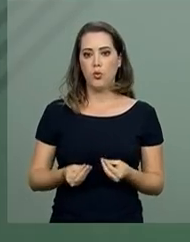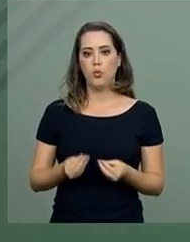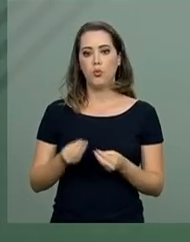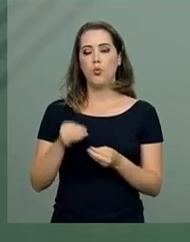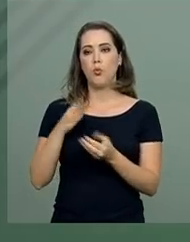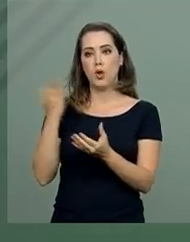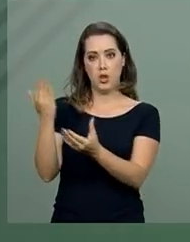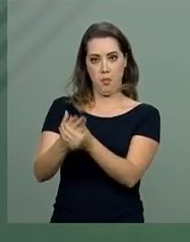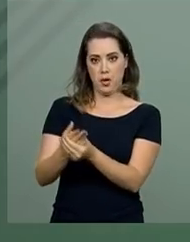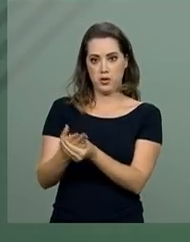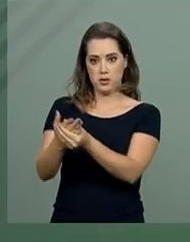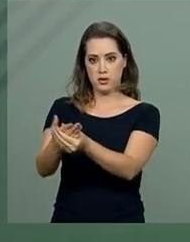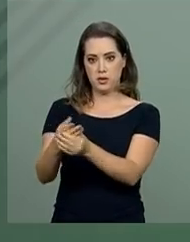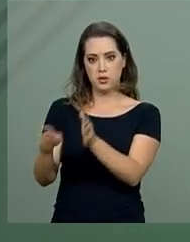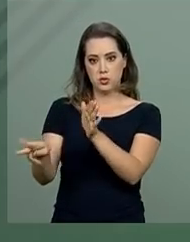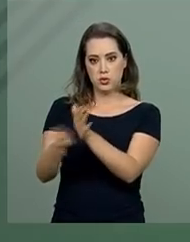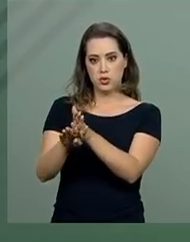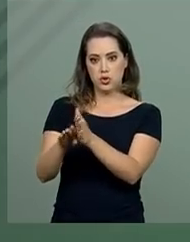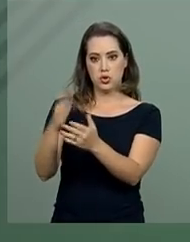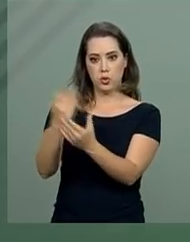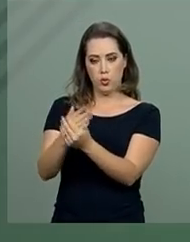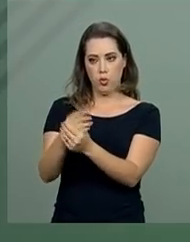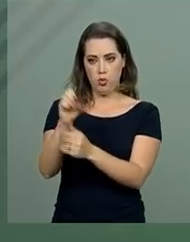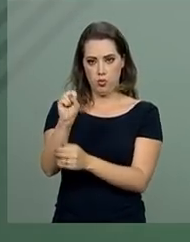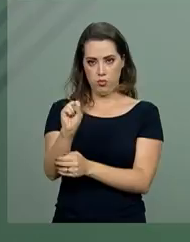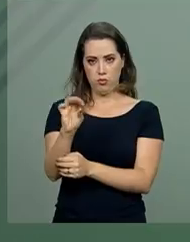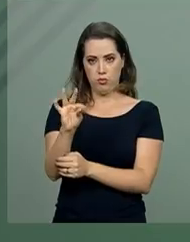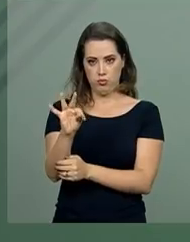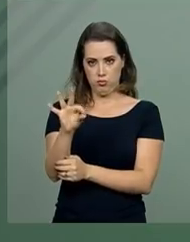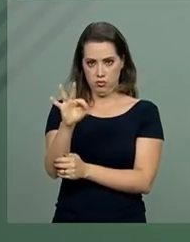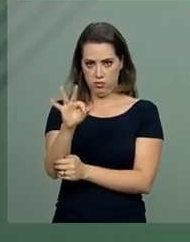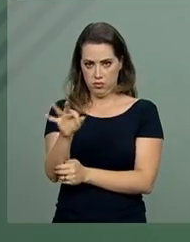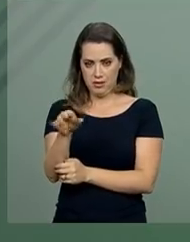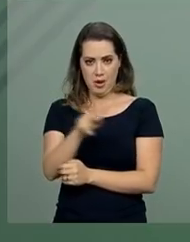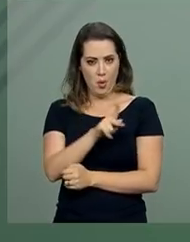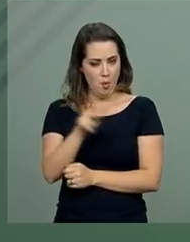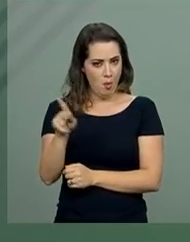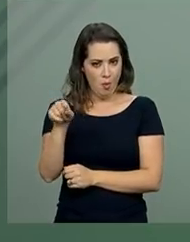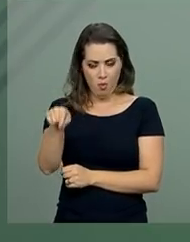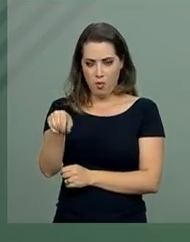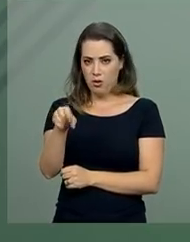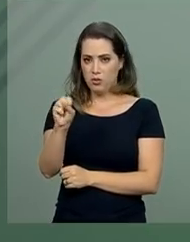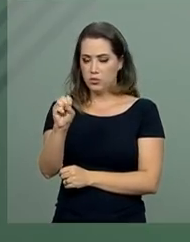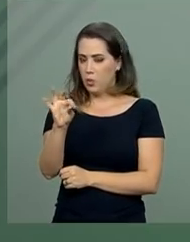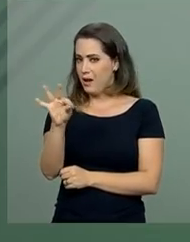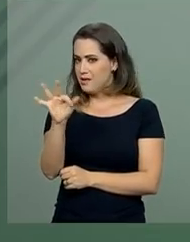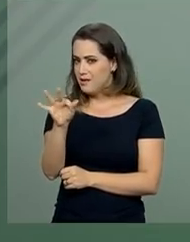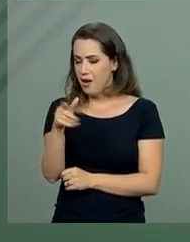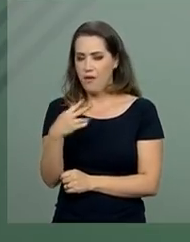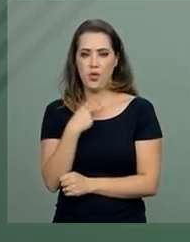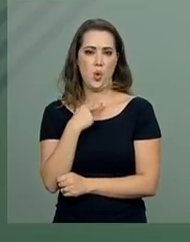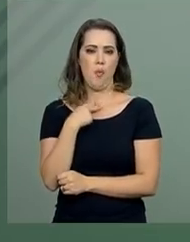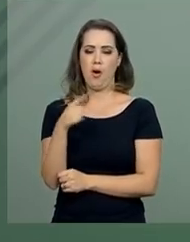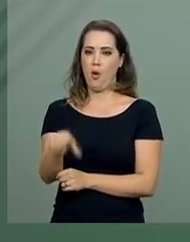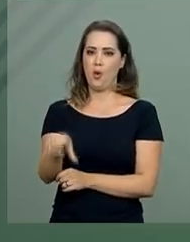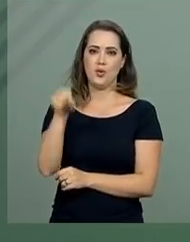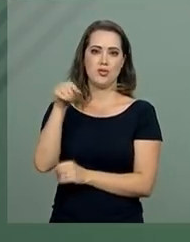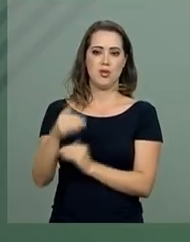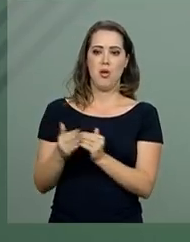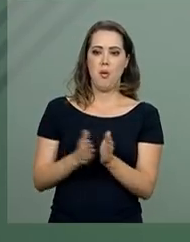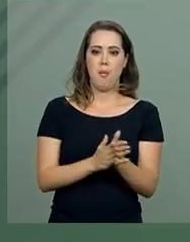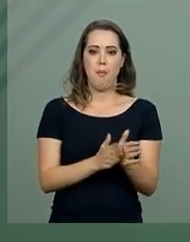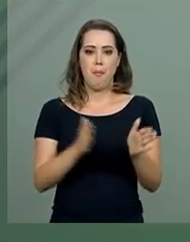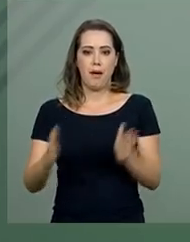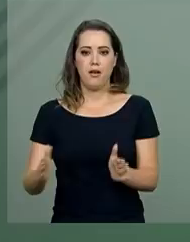o supremo não poderia dar uma decisão aditiva aditivo em que sentido o supremo não pode prorrogar o